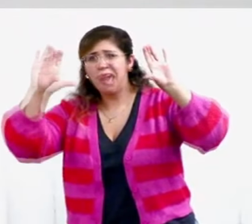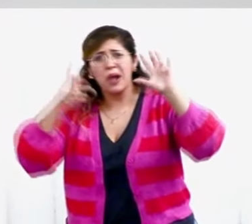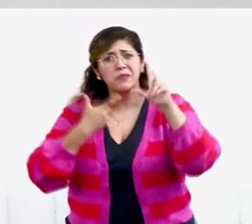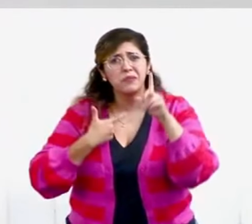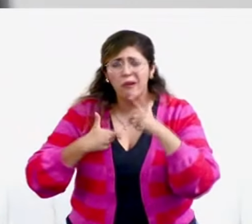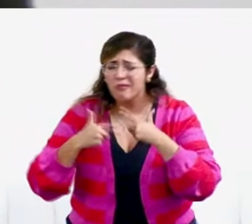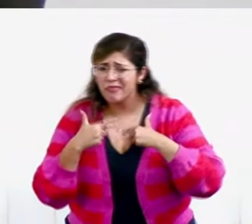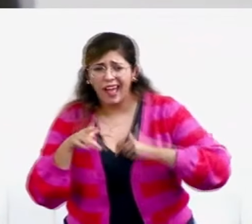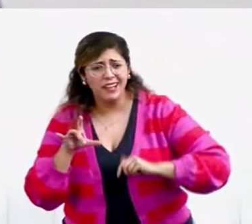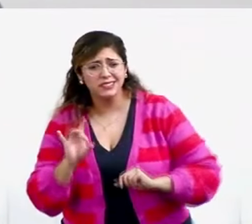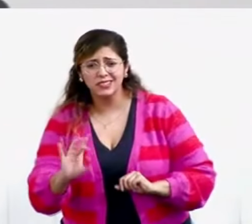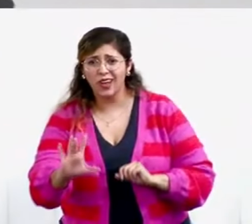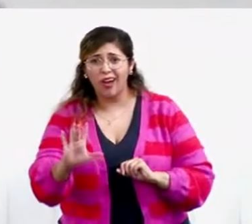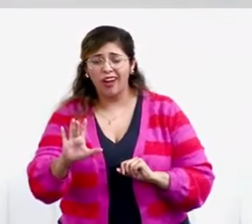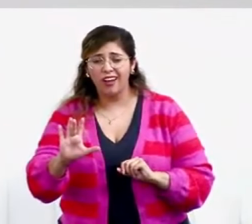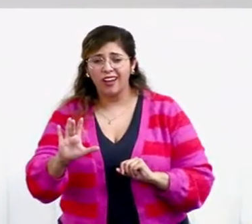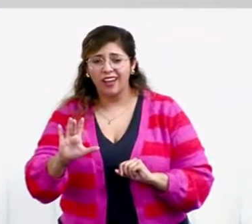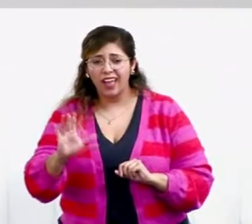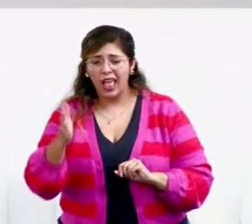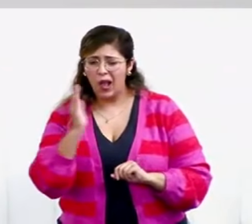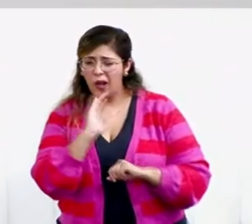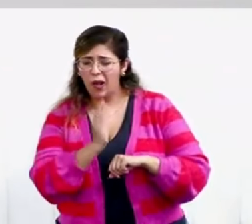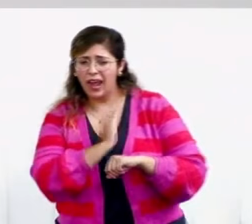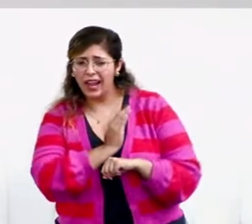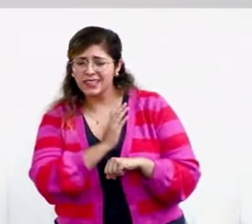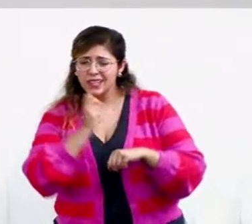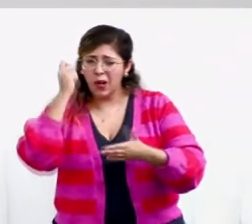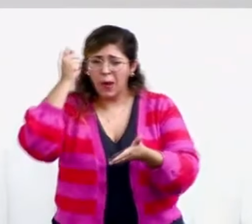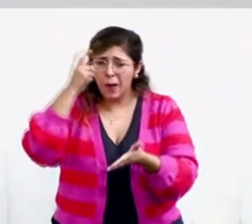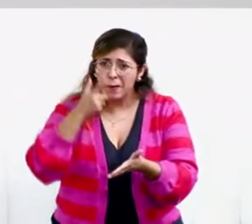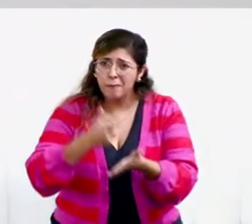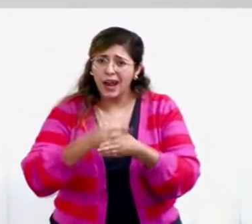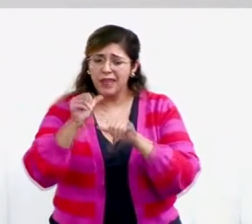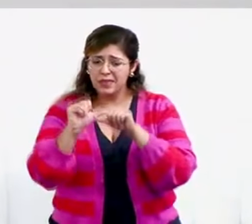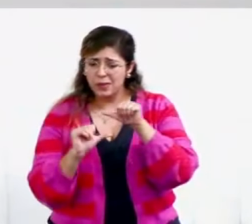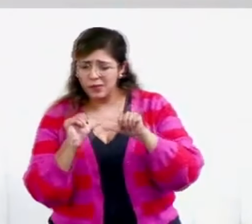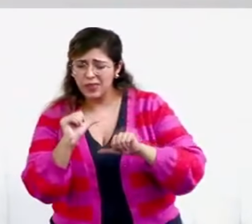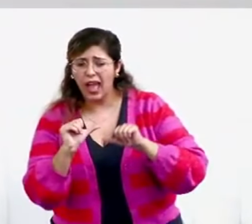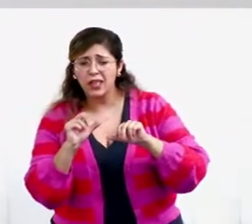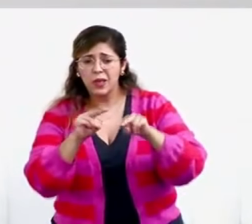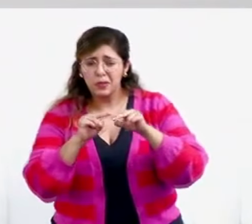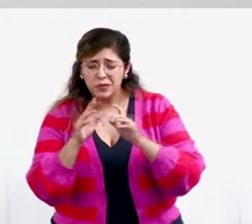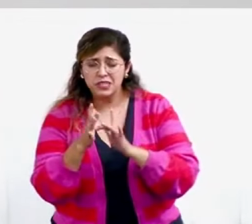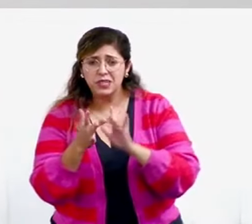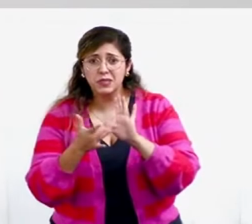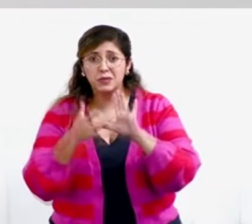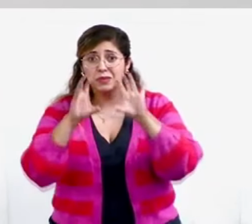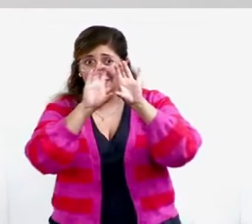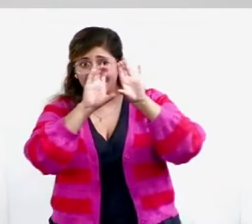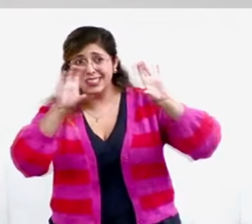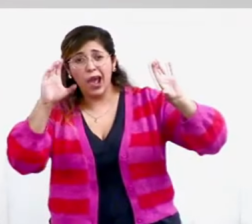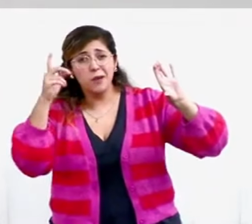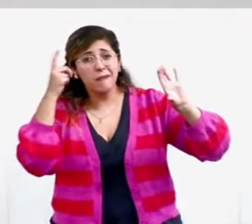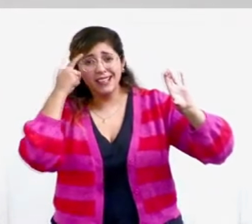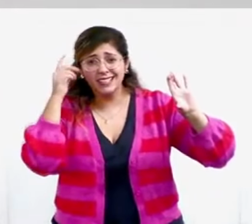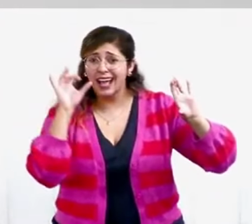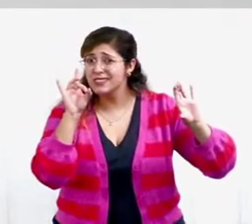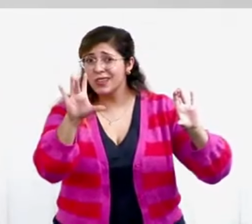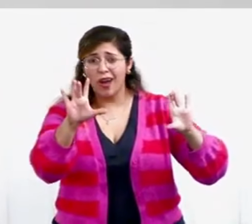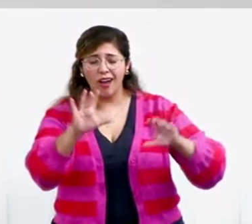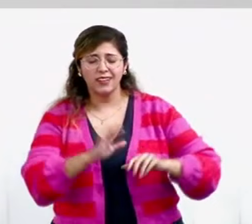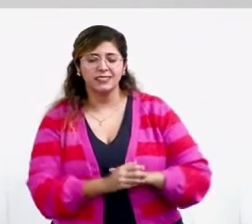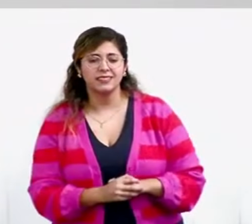alto, porque foi para lá que eu fui comprado, redimido e transformado. Eu vivo aqui apenas como um passageiro nesse mundo,